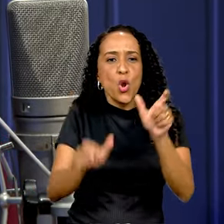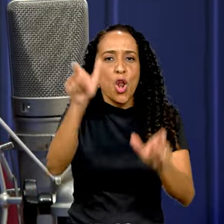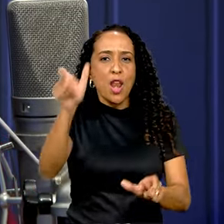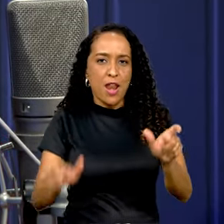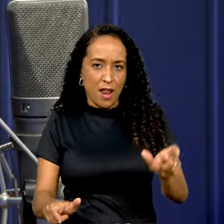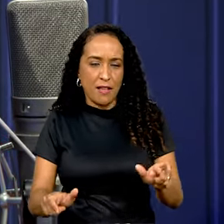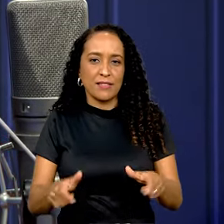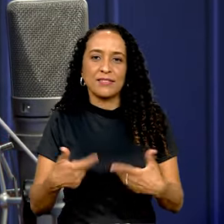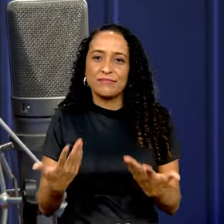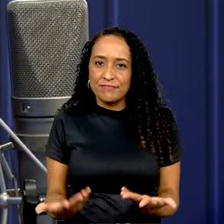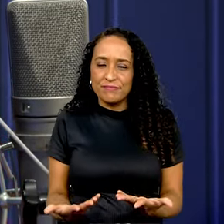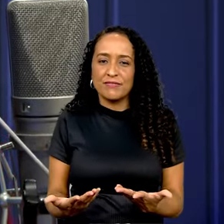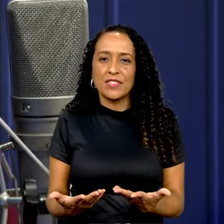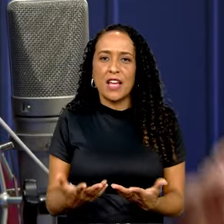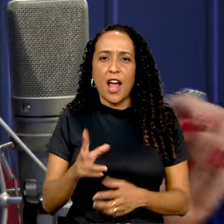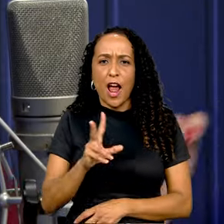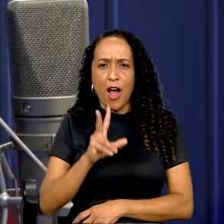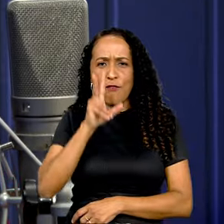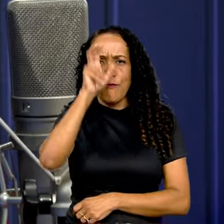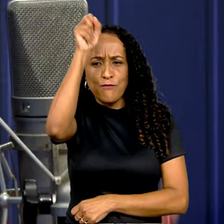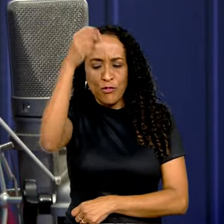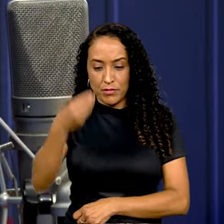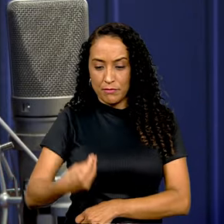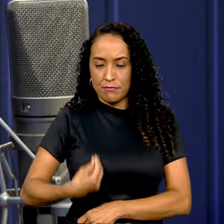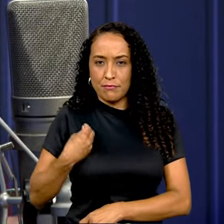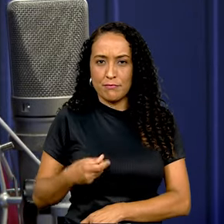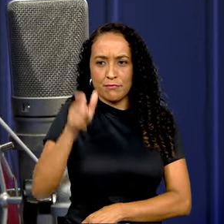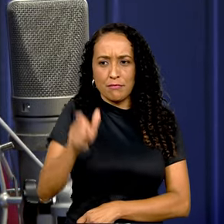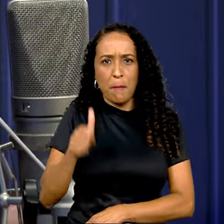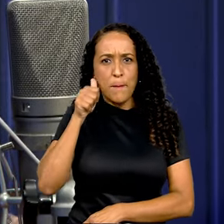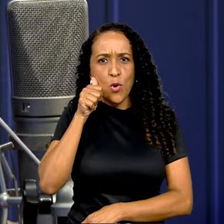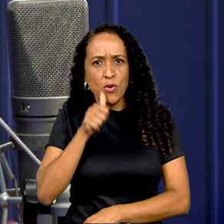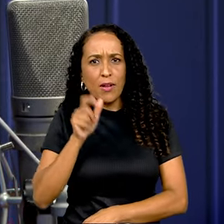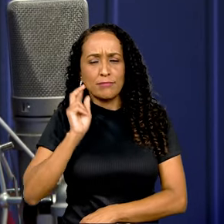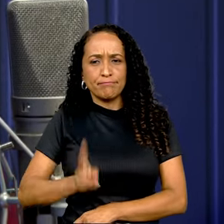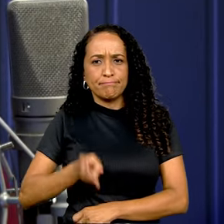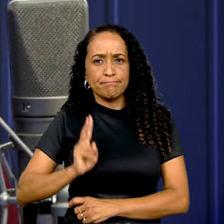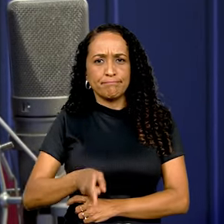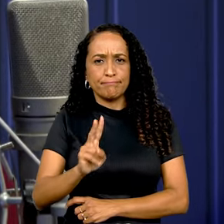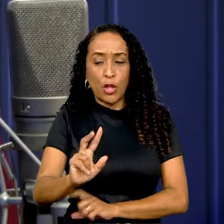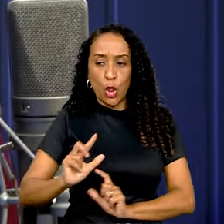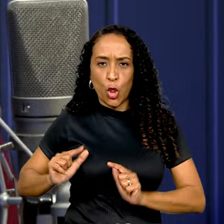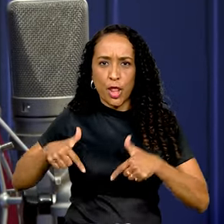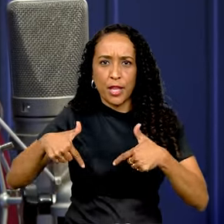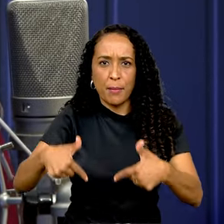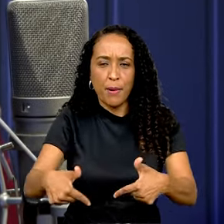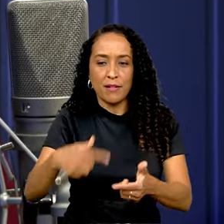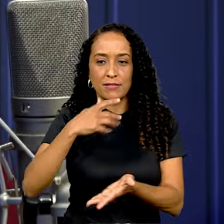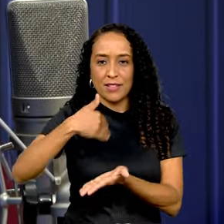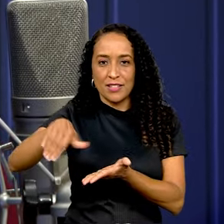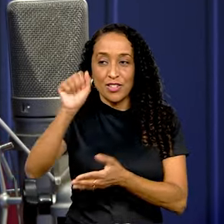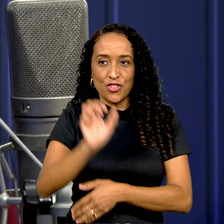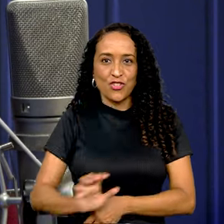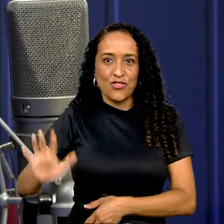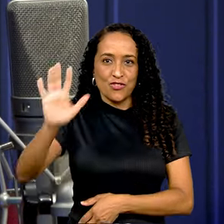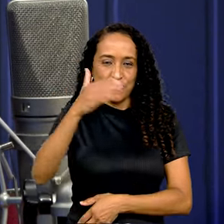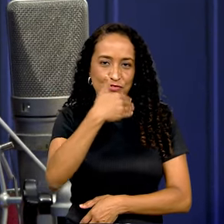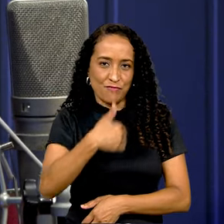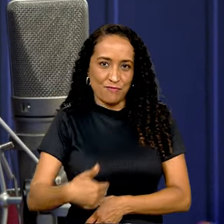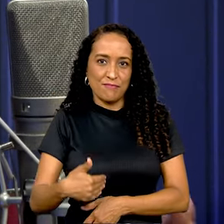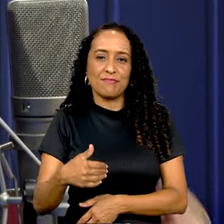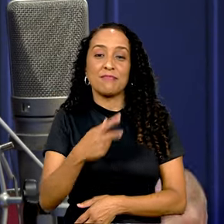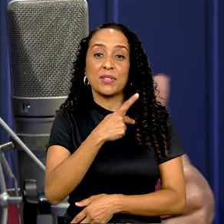já adianto para vocês a força e a presença da mulher são constantes no trabalho da Secretaria Geral da